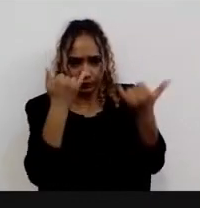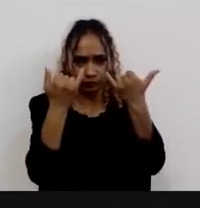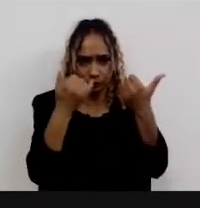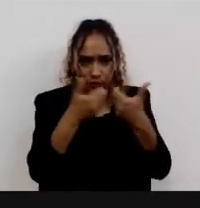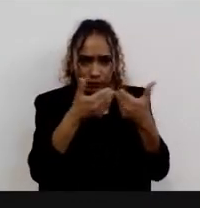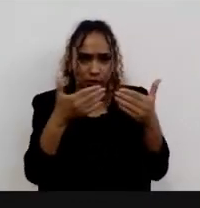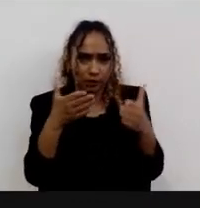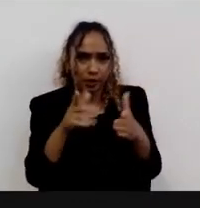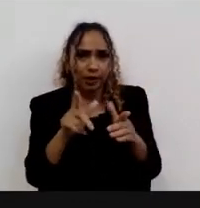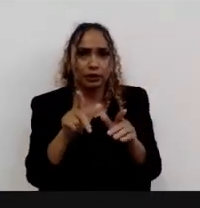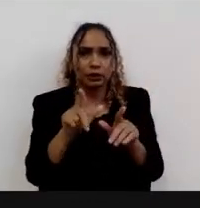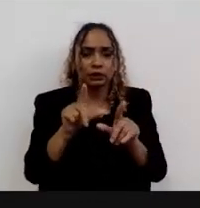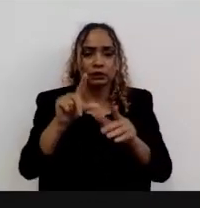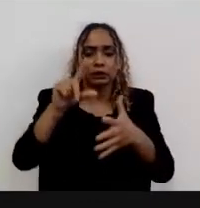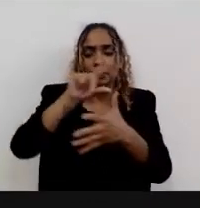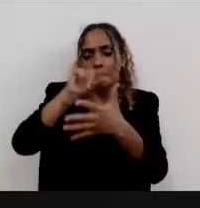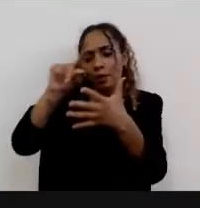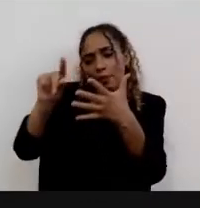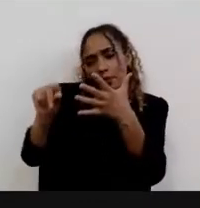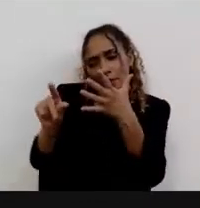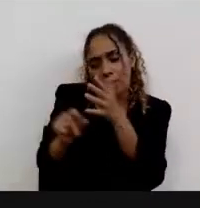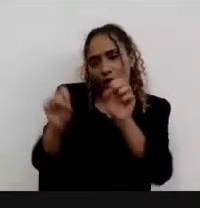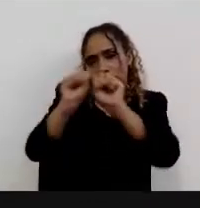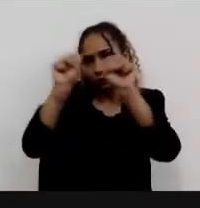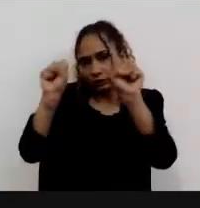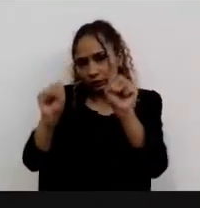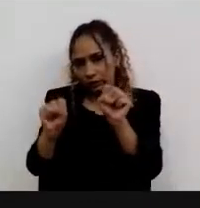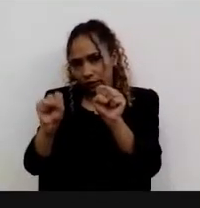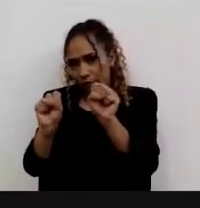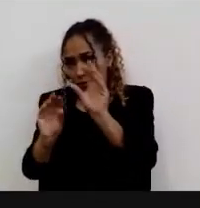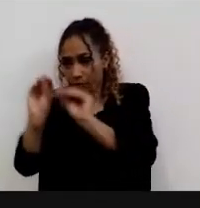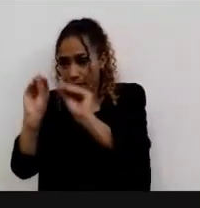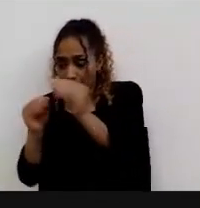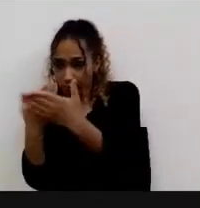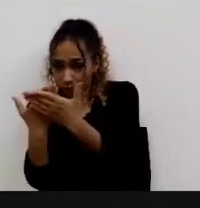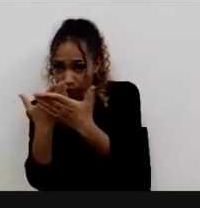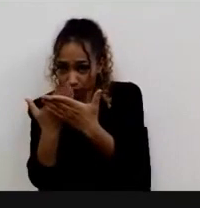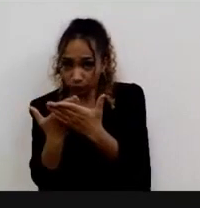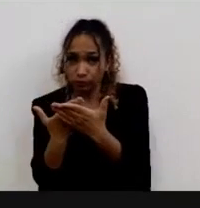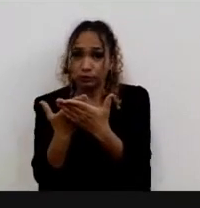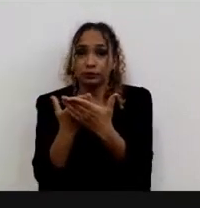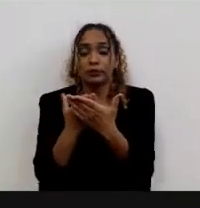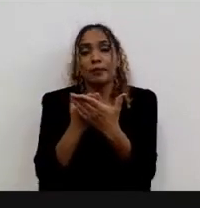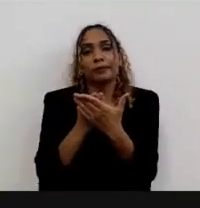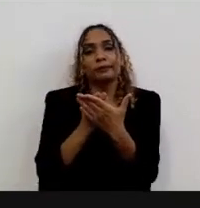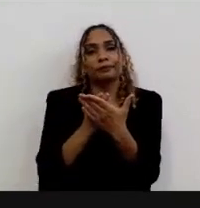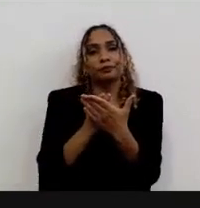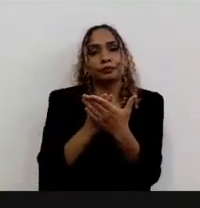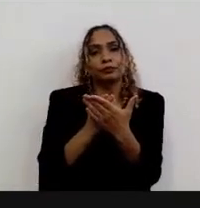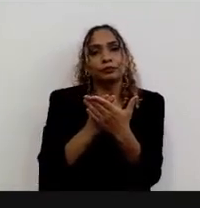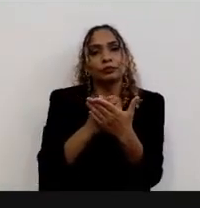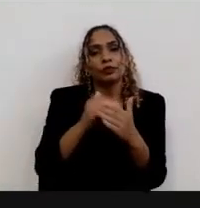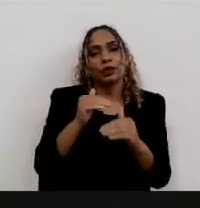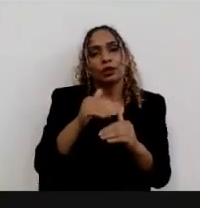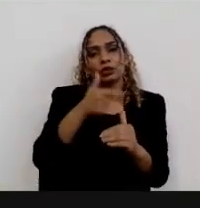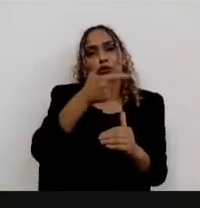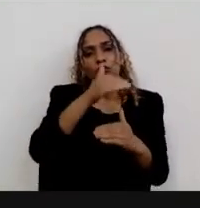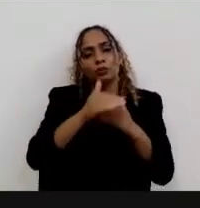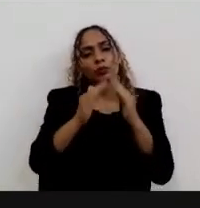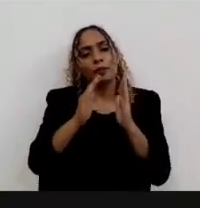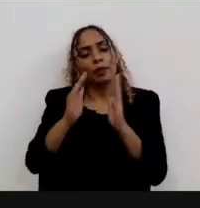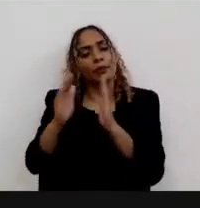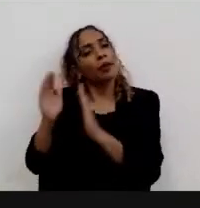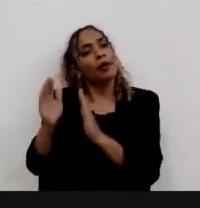abertos, selecionar um sistema ou repositório para o estudo. Aí esses próximos passos